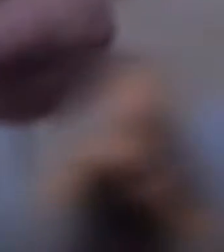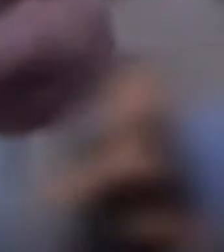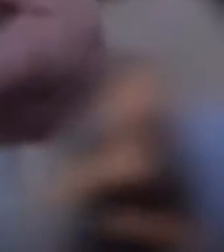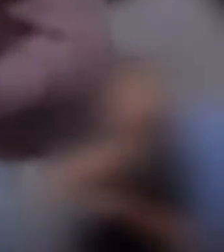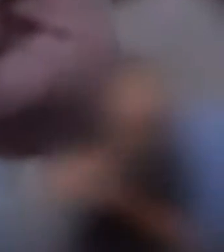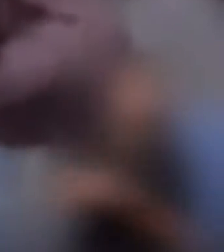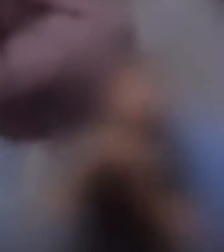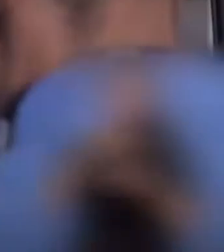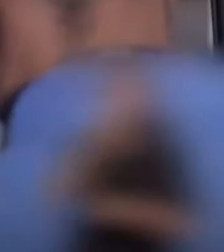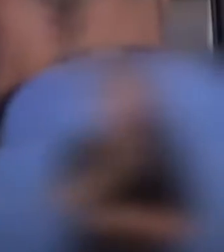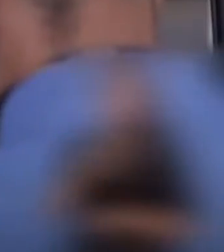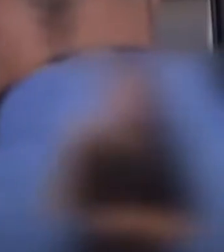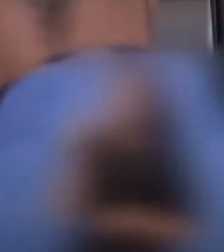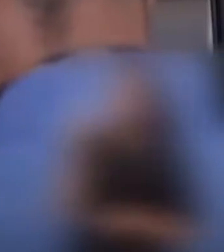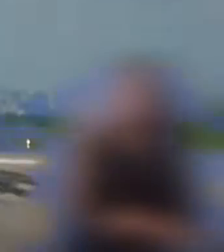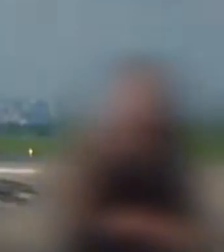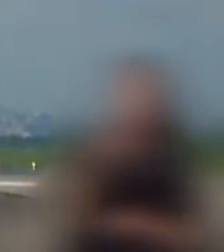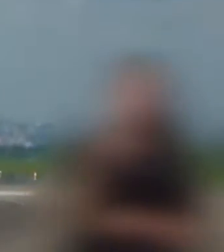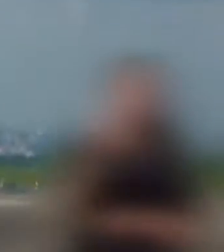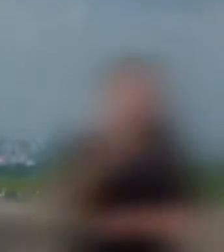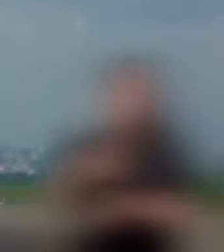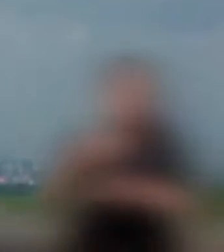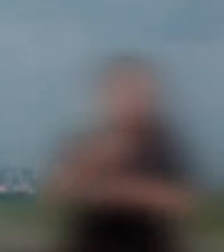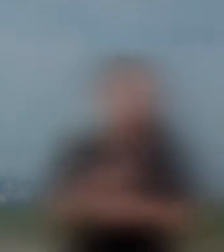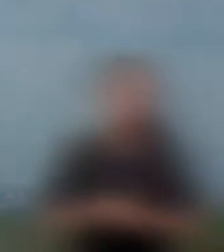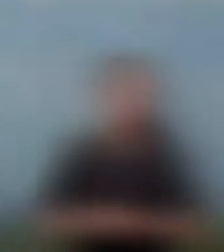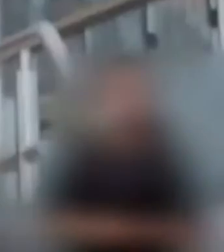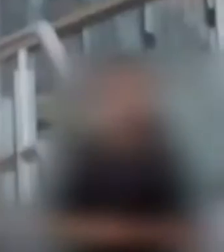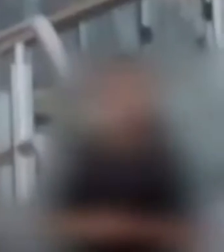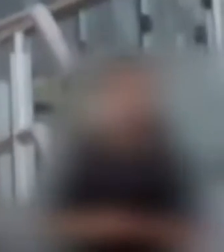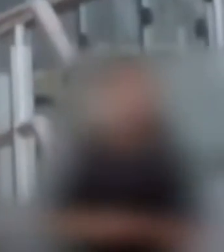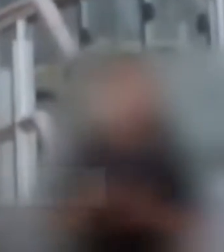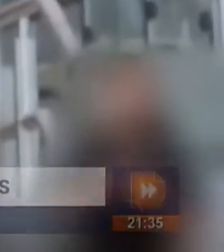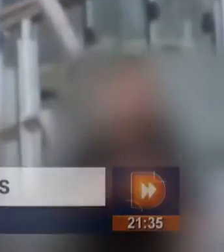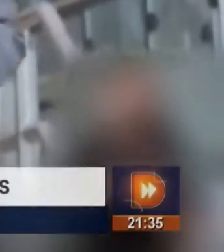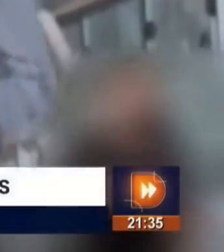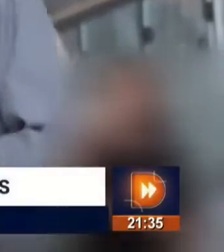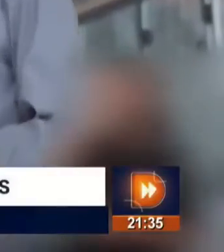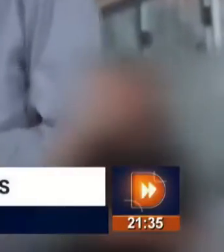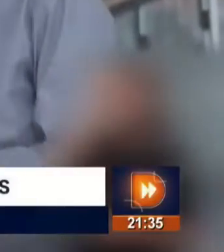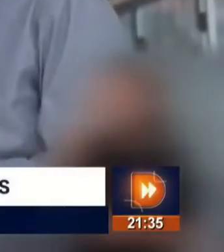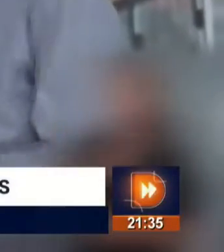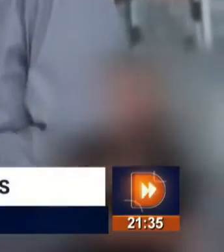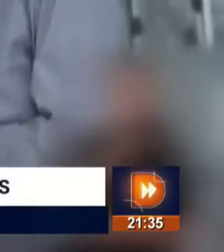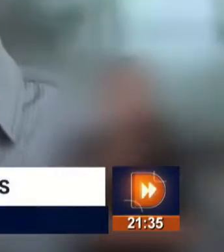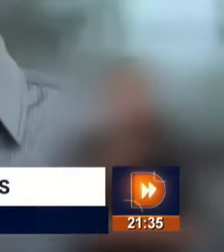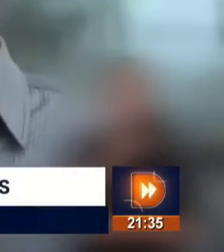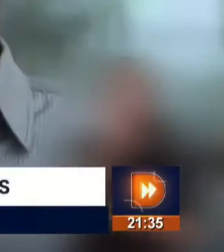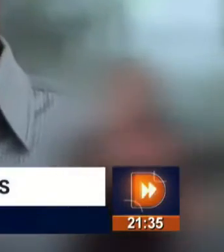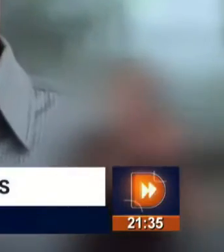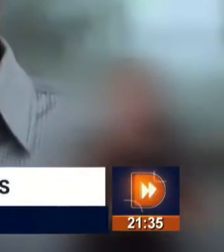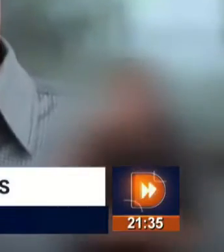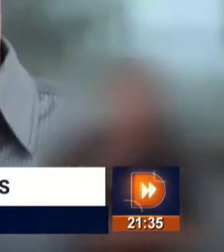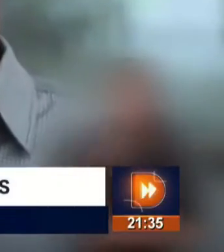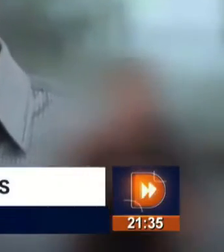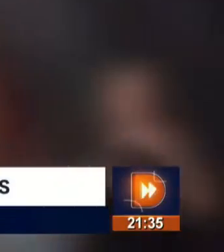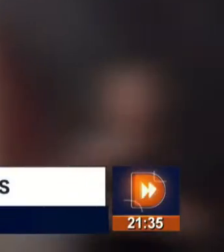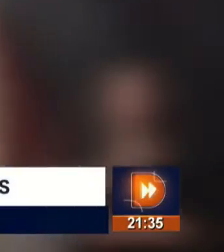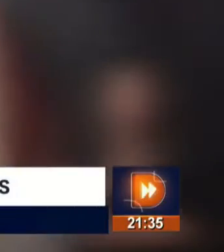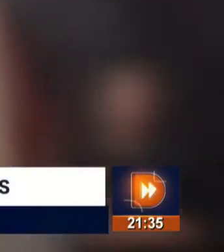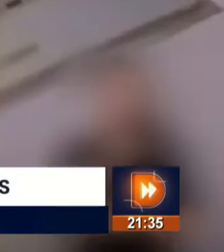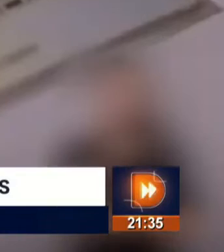simples e rápida conforme o planalto o processo facilita a identificação EA alta intensidade do